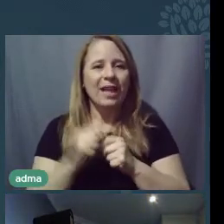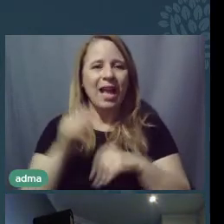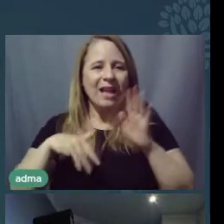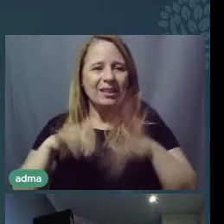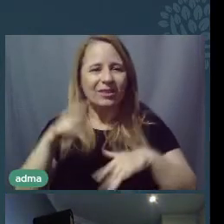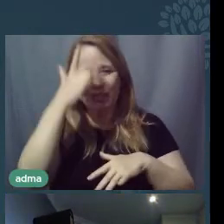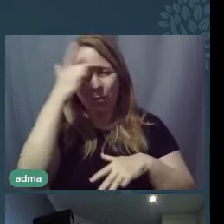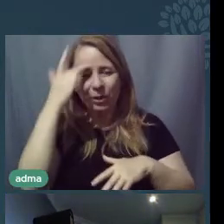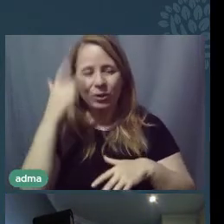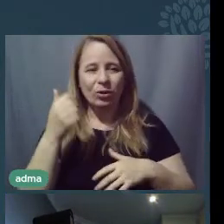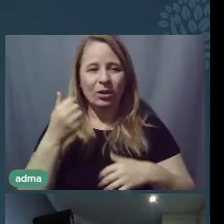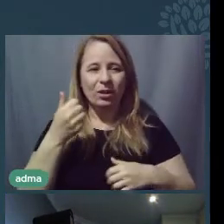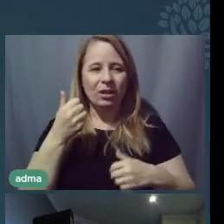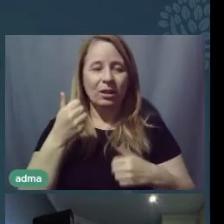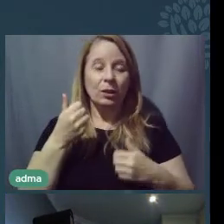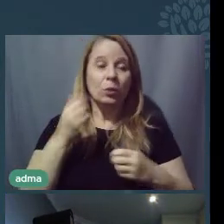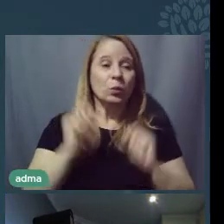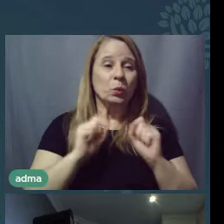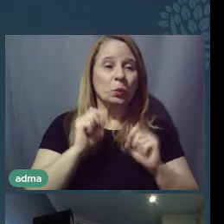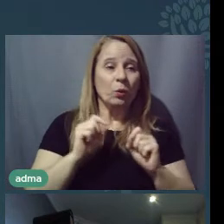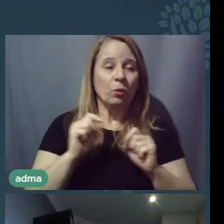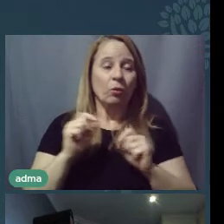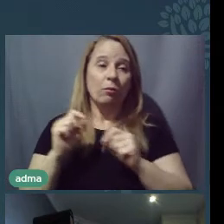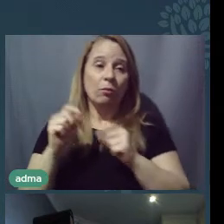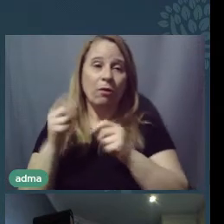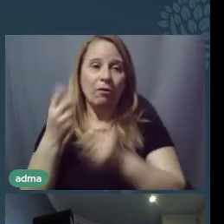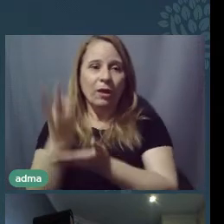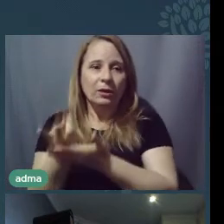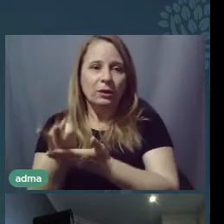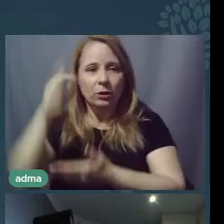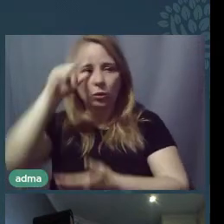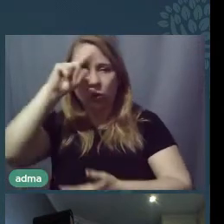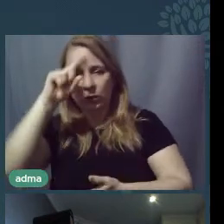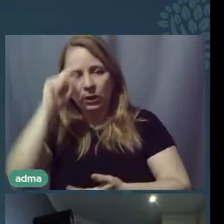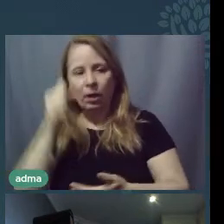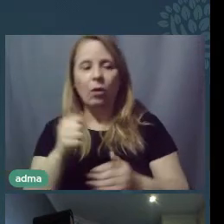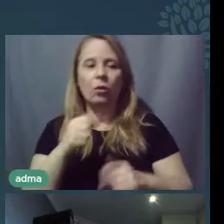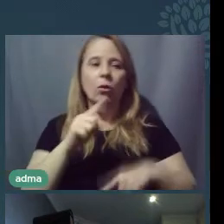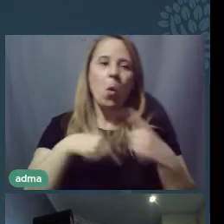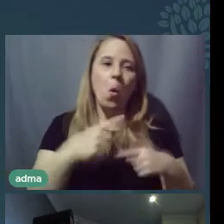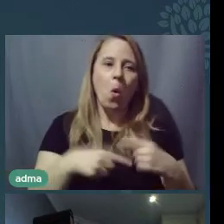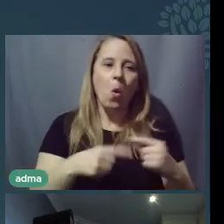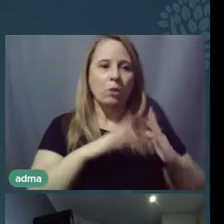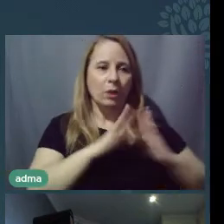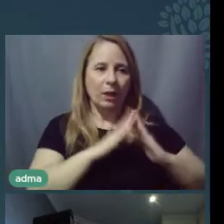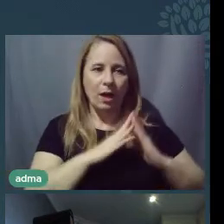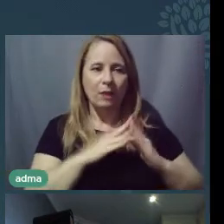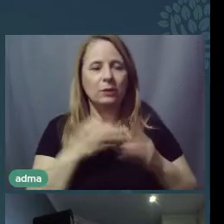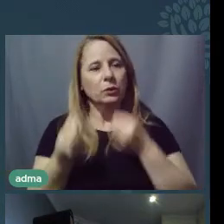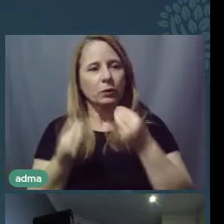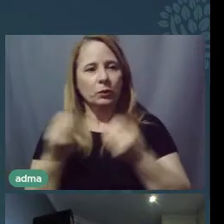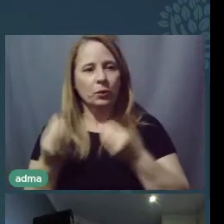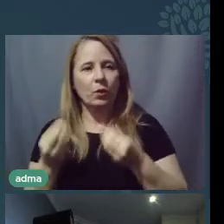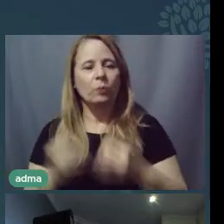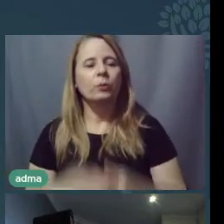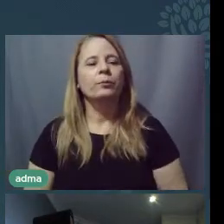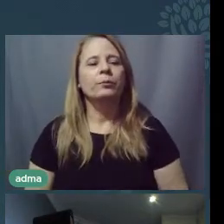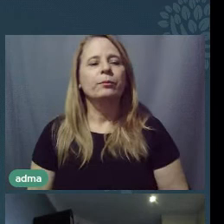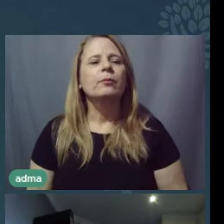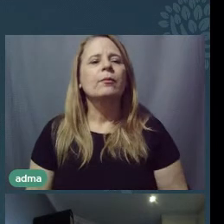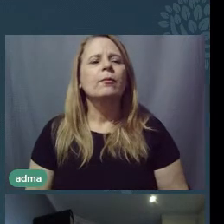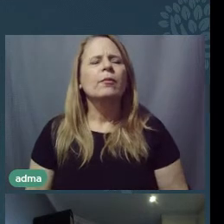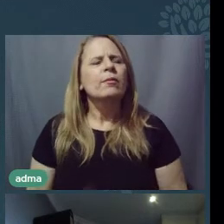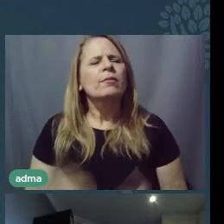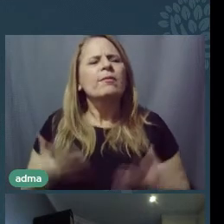fase ambulatorial, tá? Primeiro, destacar os pacientes que, as causas comuns de